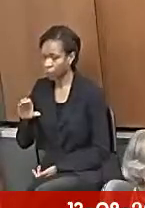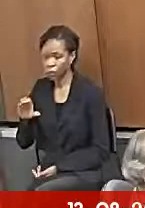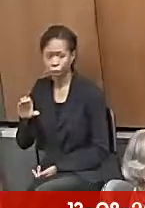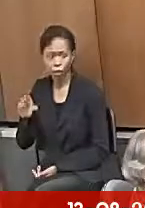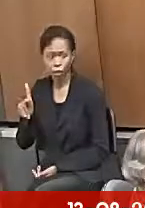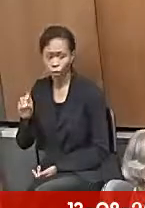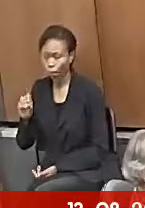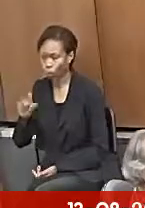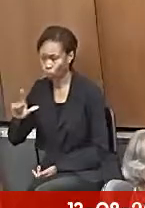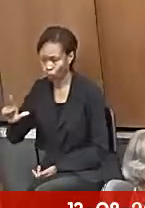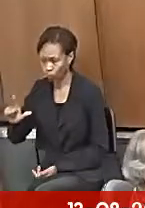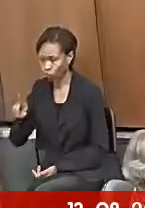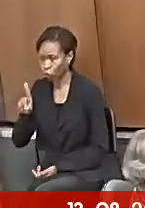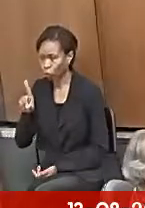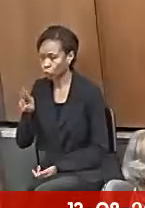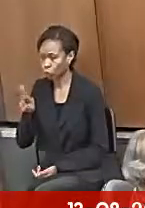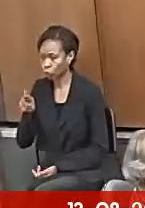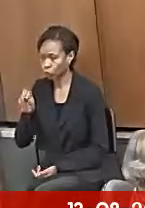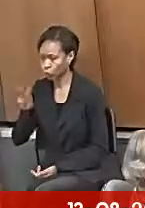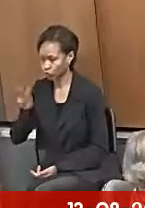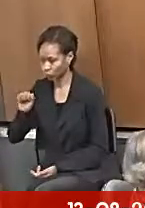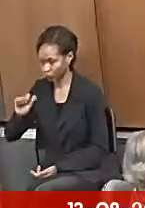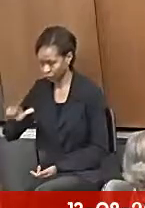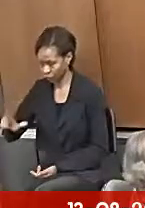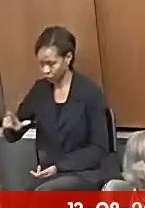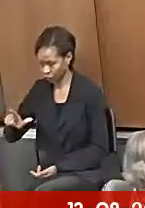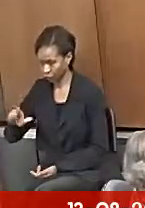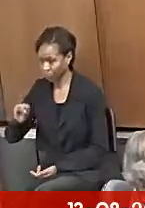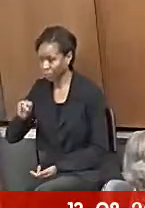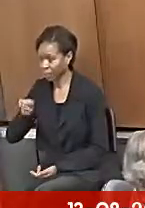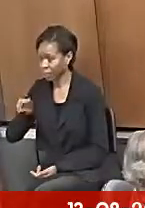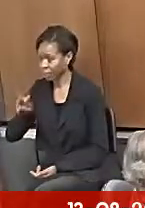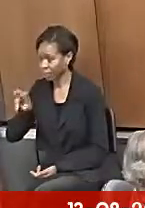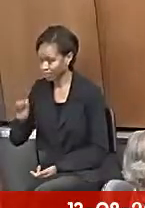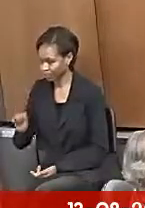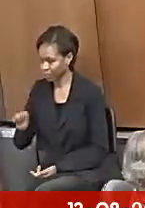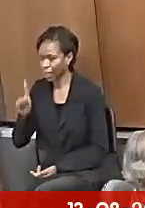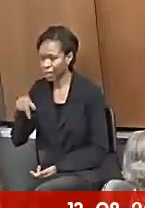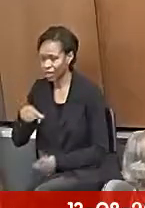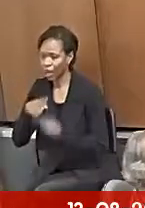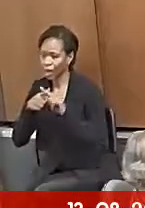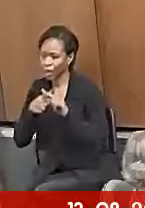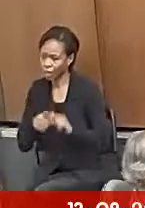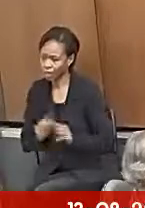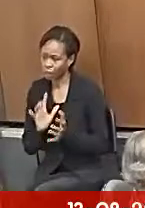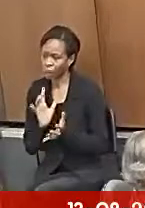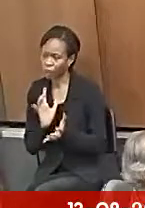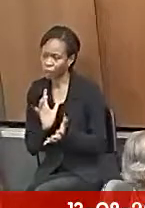atleta salva de palmas para a médica meire copa